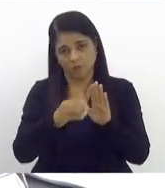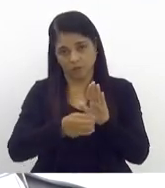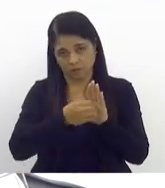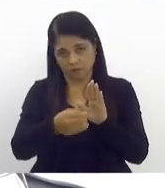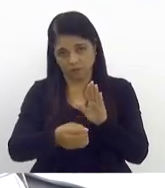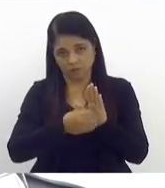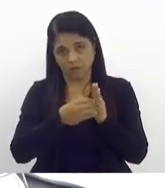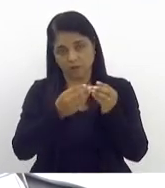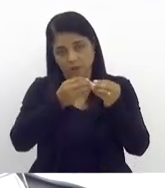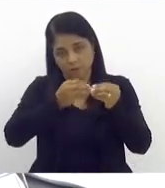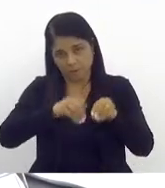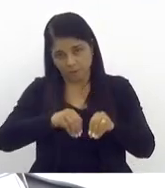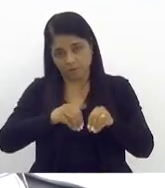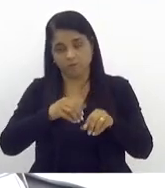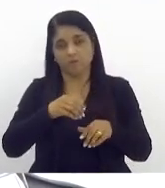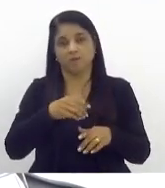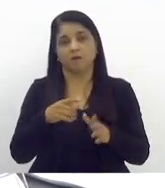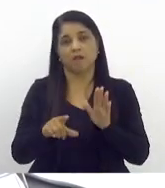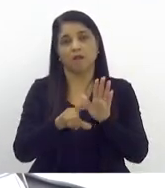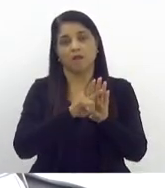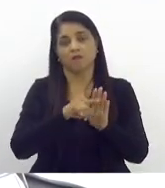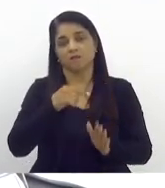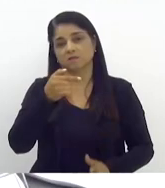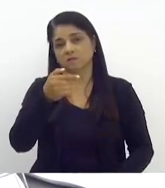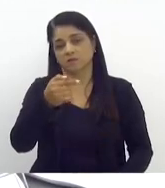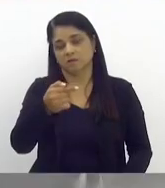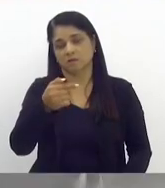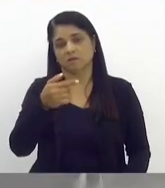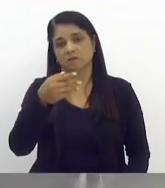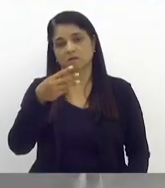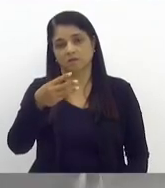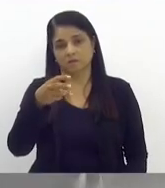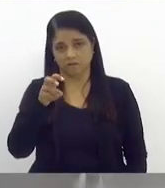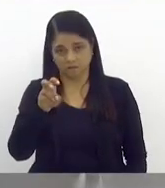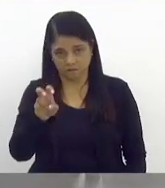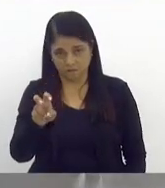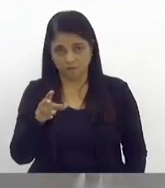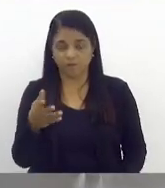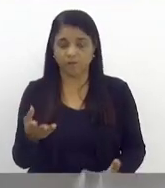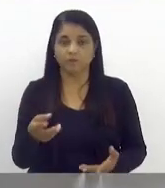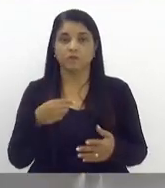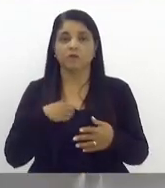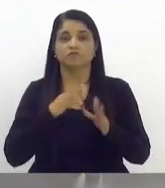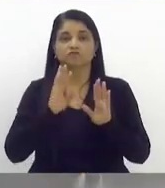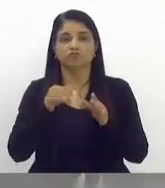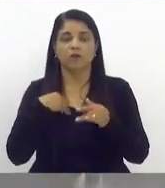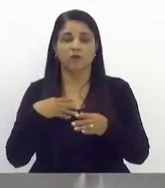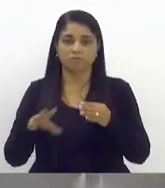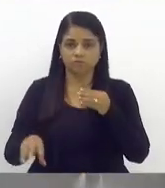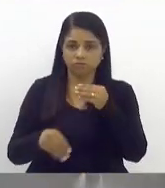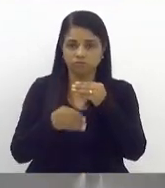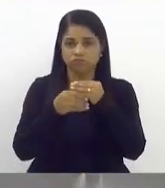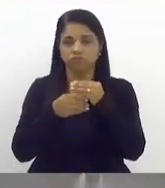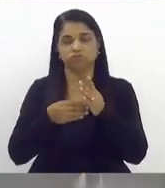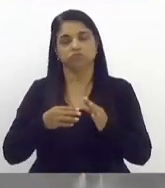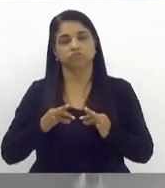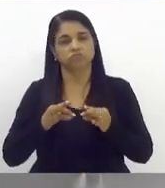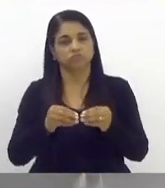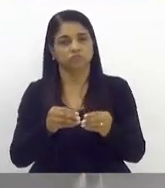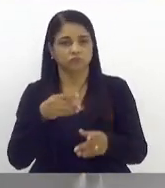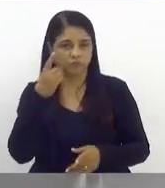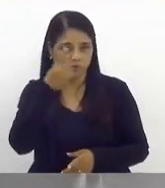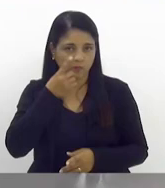prejudicabilidade em razão da lei 7035. Presidente, só para acrescentar, do que já falaram os outros deputados, Vossa